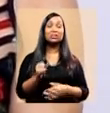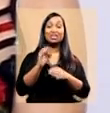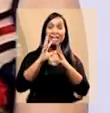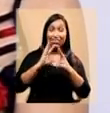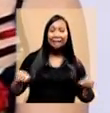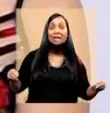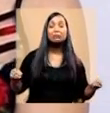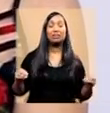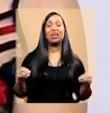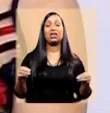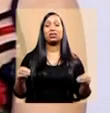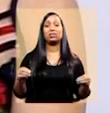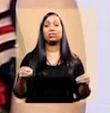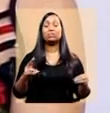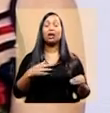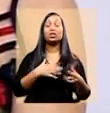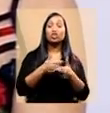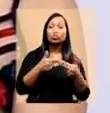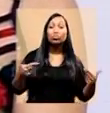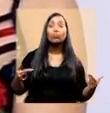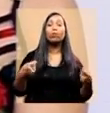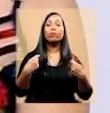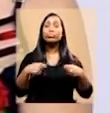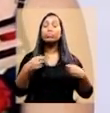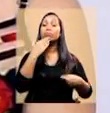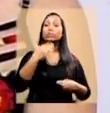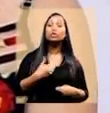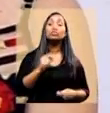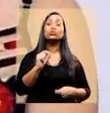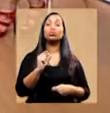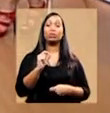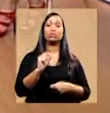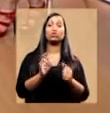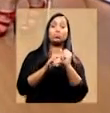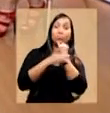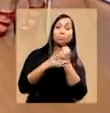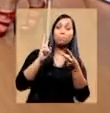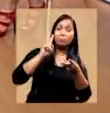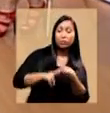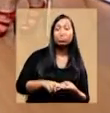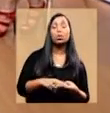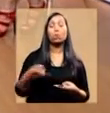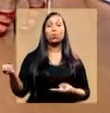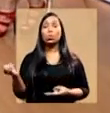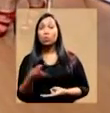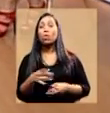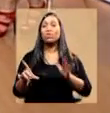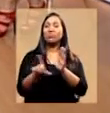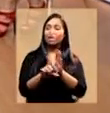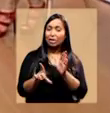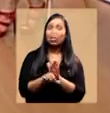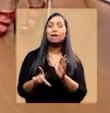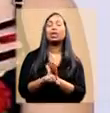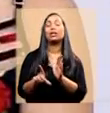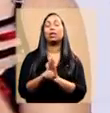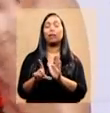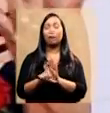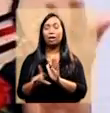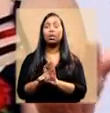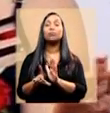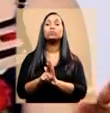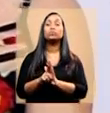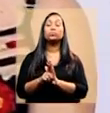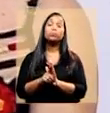se quebradas, aí a situação ensejadora de pedido de prisão preventiva. É uma inovação da lei também, né, além